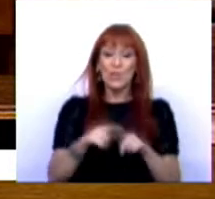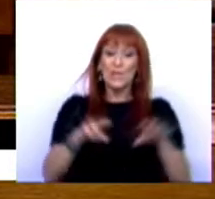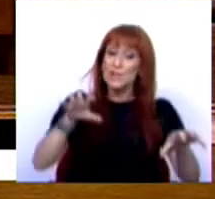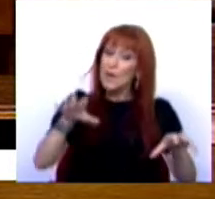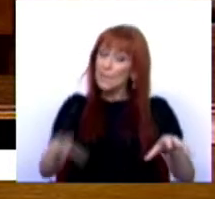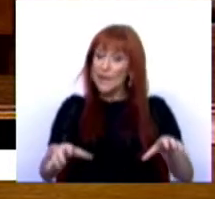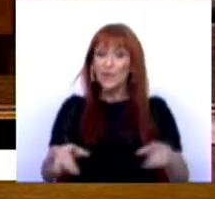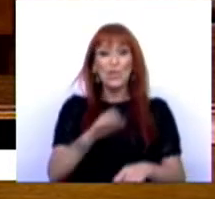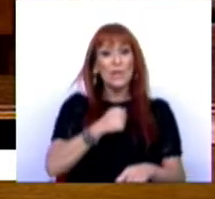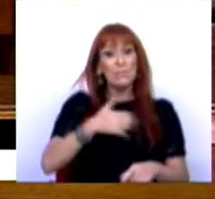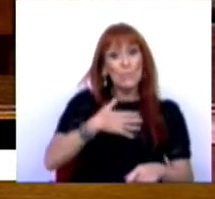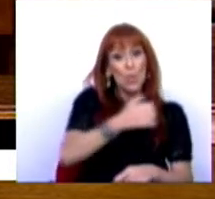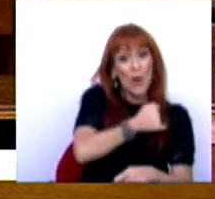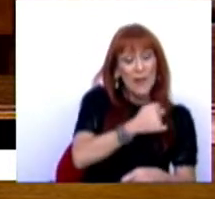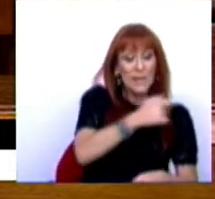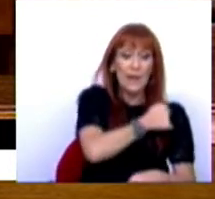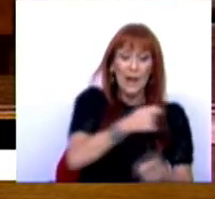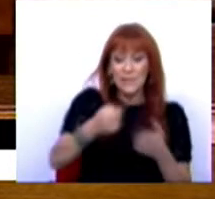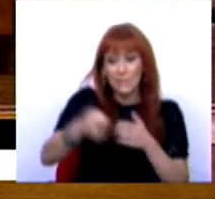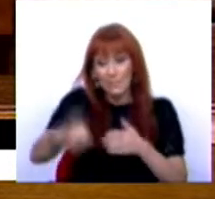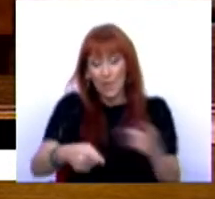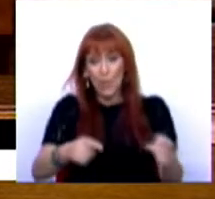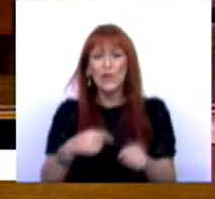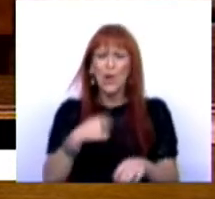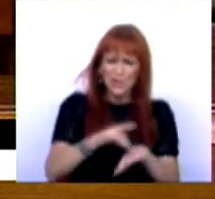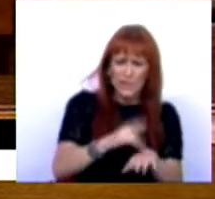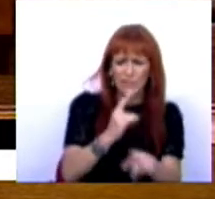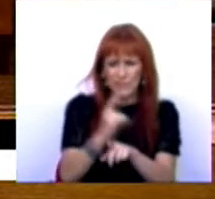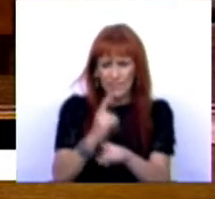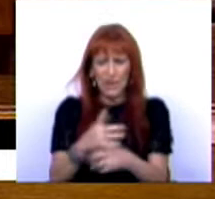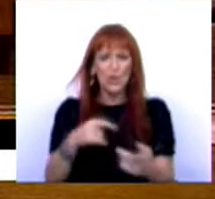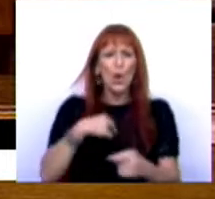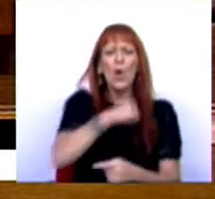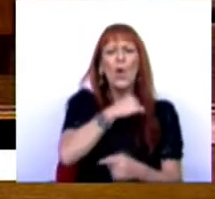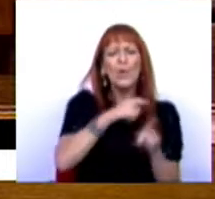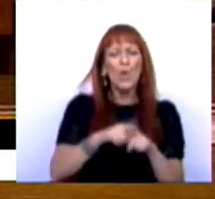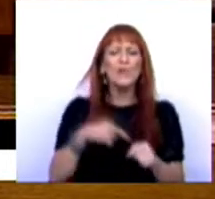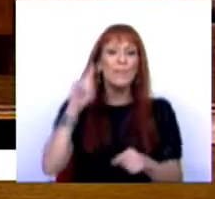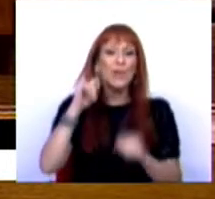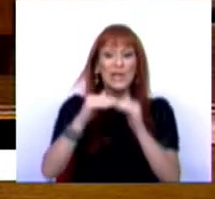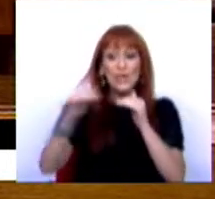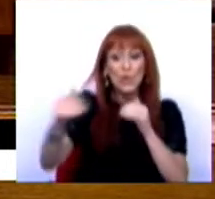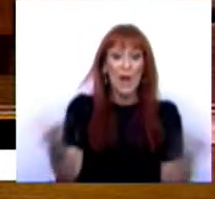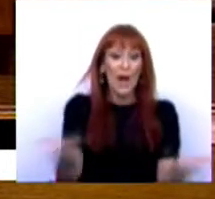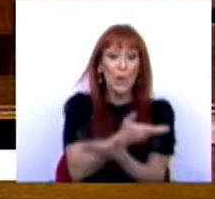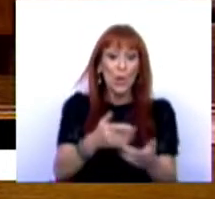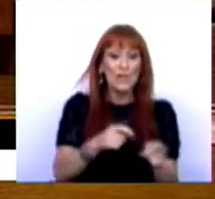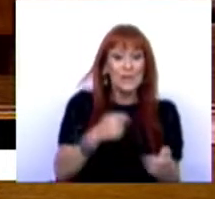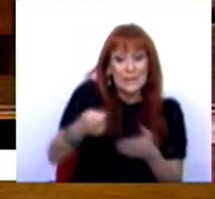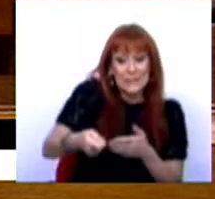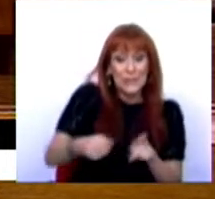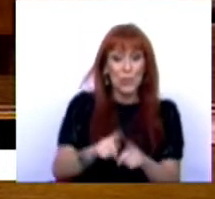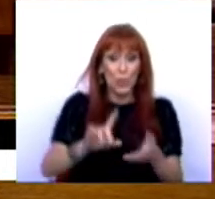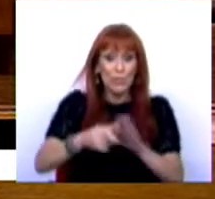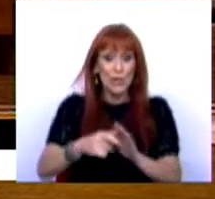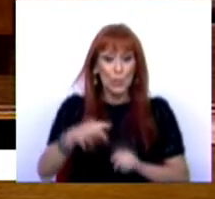partes, senhorios e inquilinos, ao qual permanecemos sensíveis, ou ignorar a importância da estabilidade nas relações de arrendamento que o